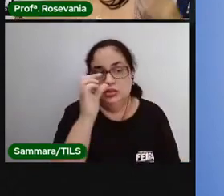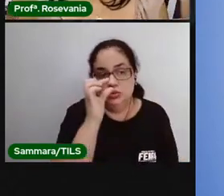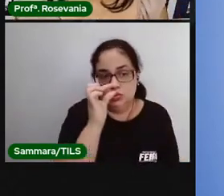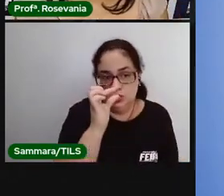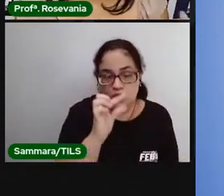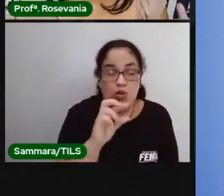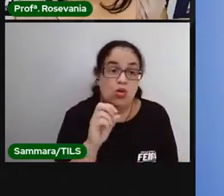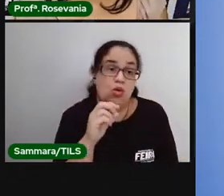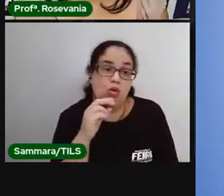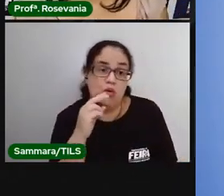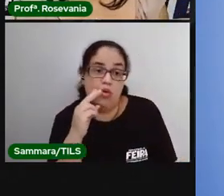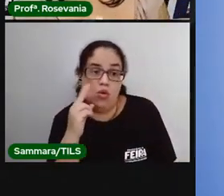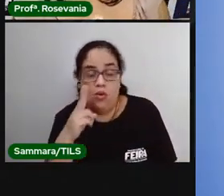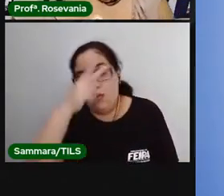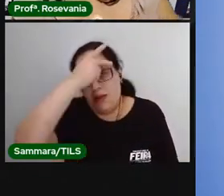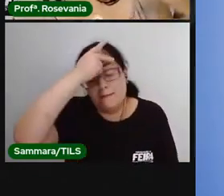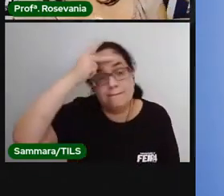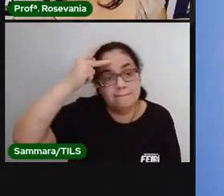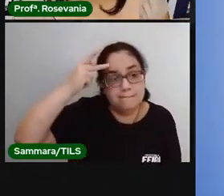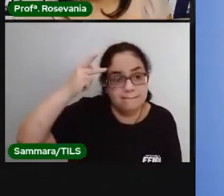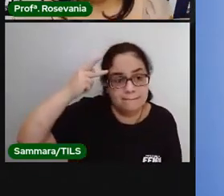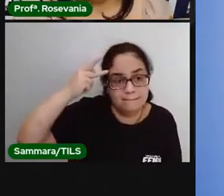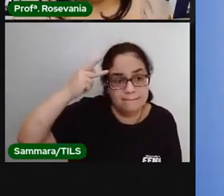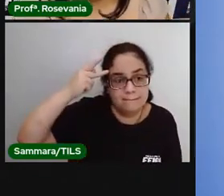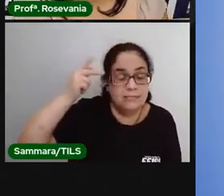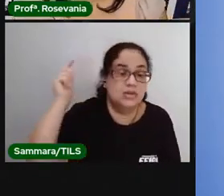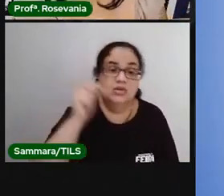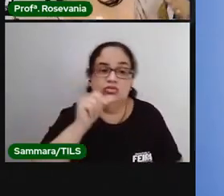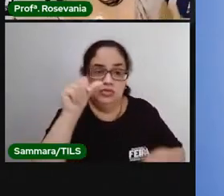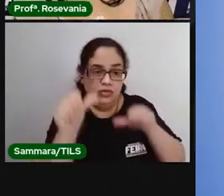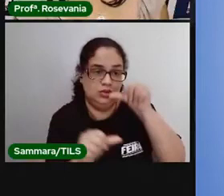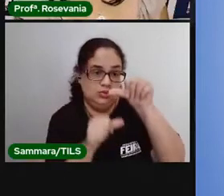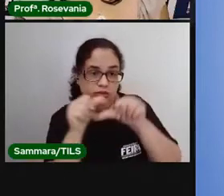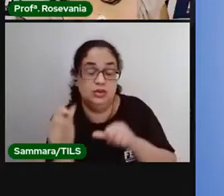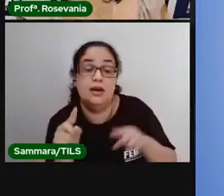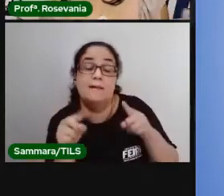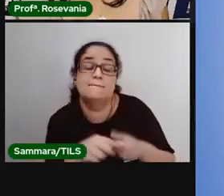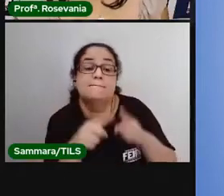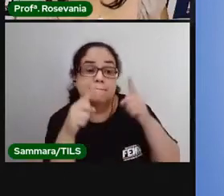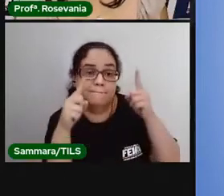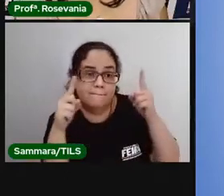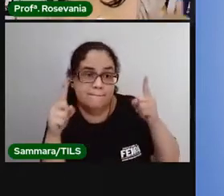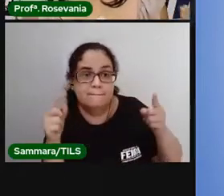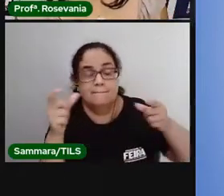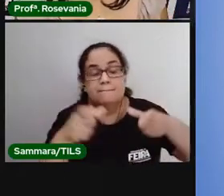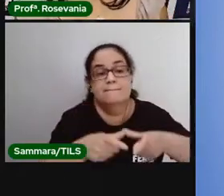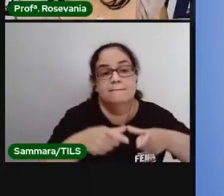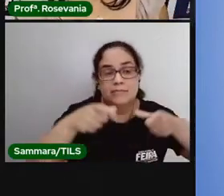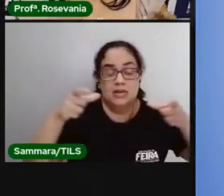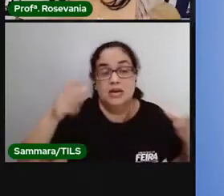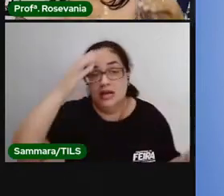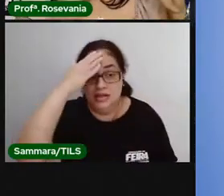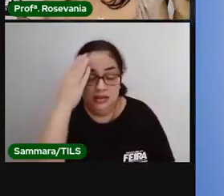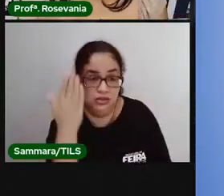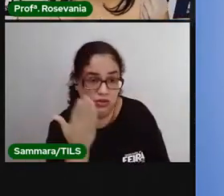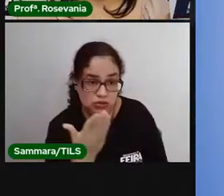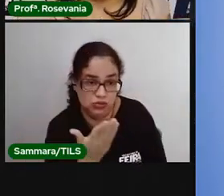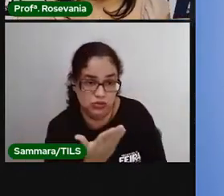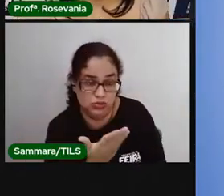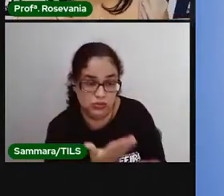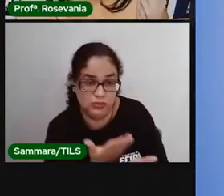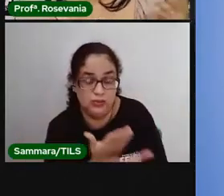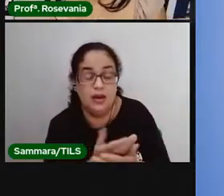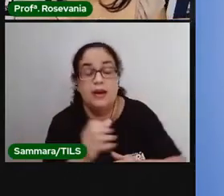ou alguns autores colocam, né, que não foi alterada mesmo, mas a maioria deles acredita que já foi